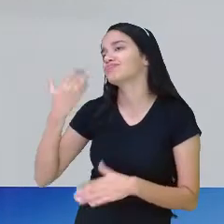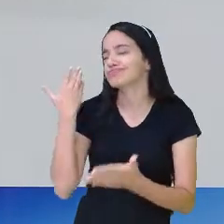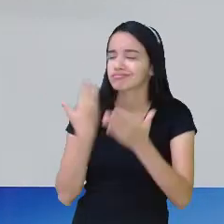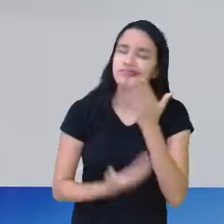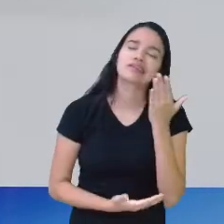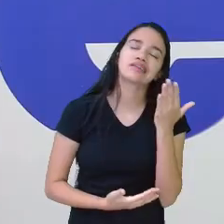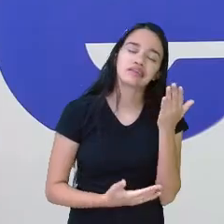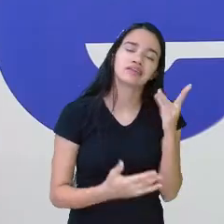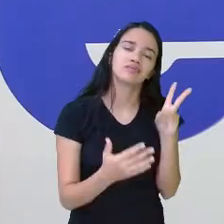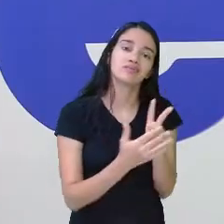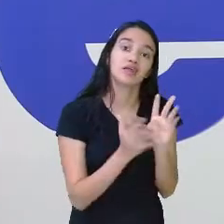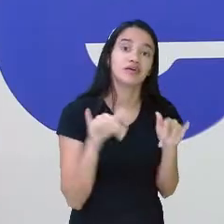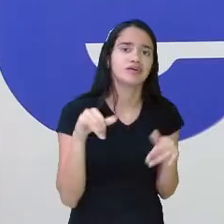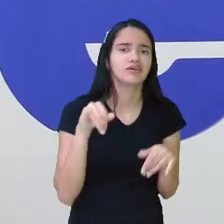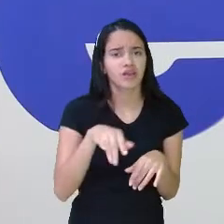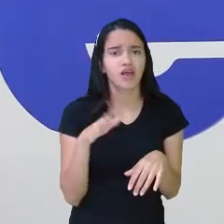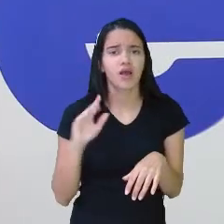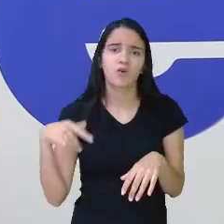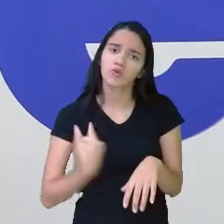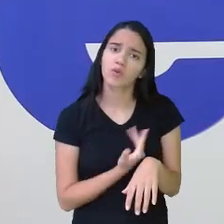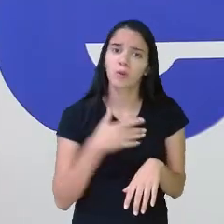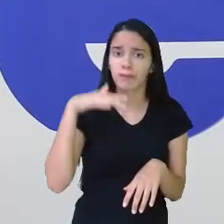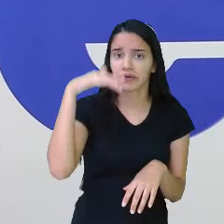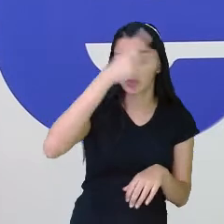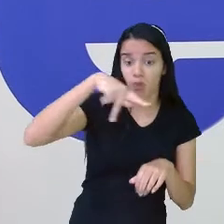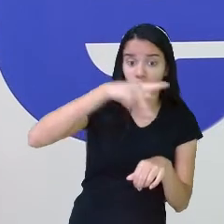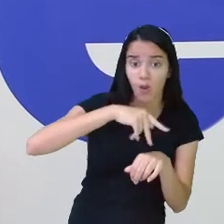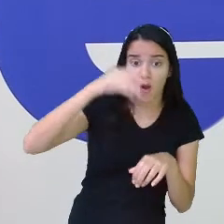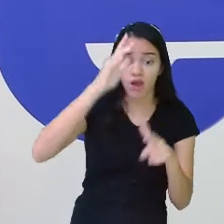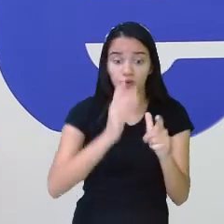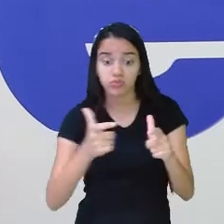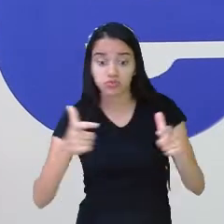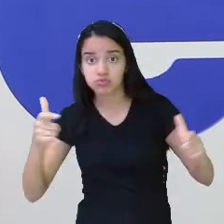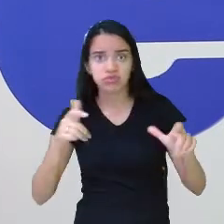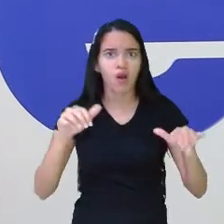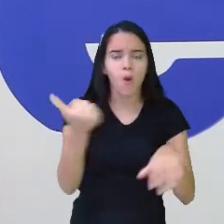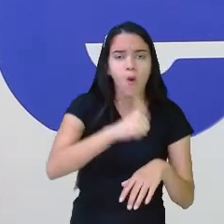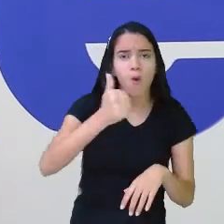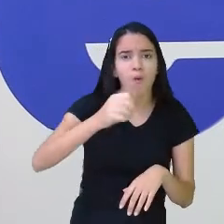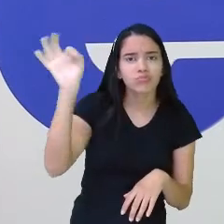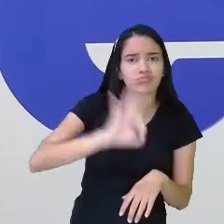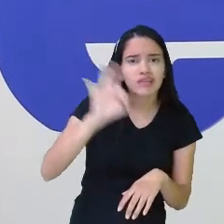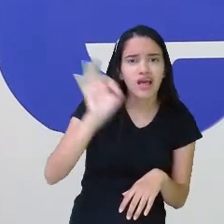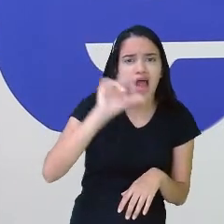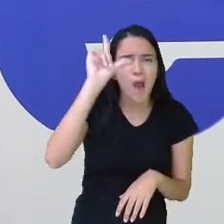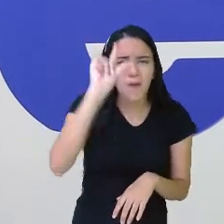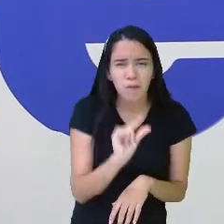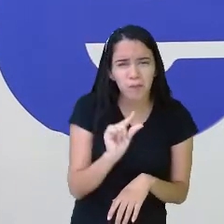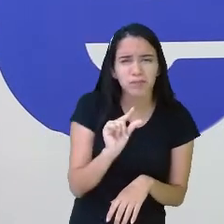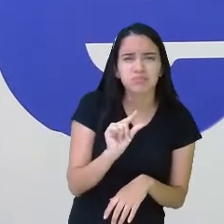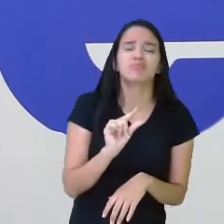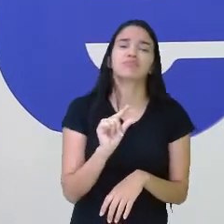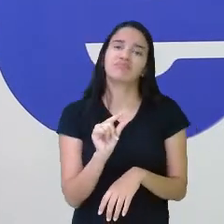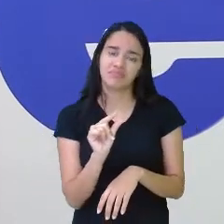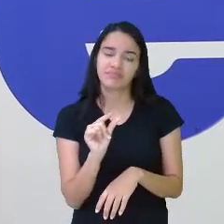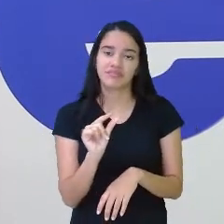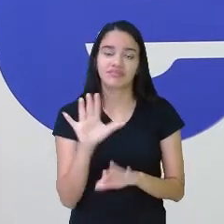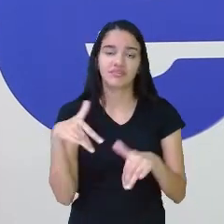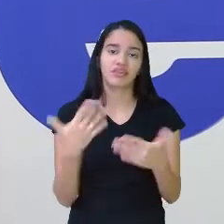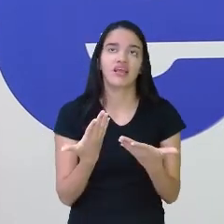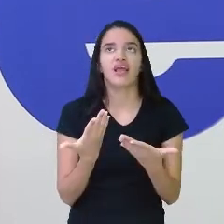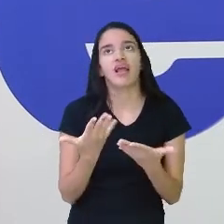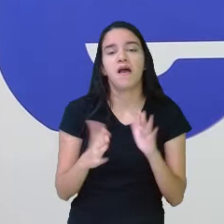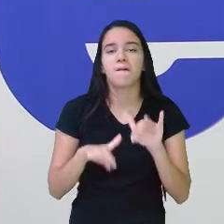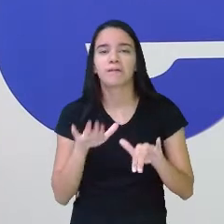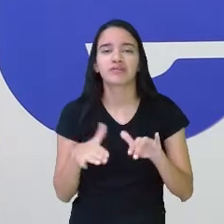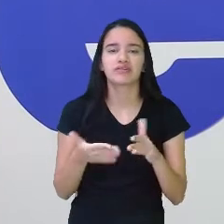você observar o tamanho do nosso país e pensar que 11% é uma fatia bem pequenininha, já